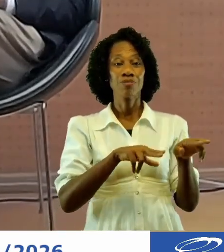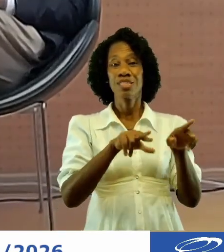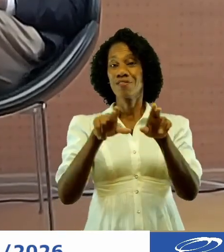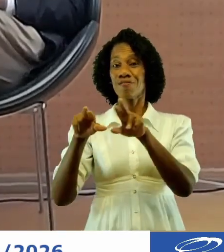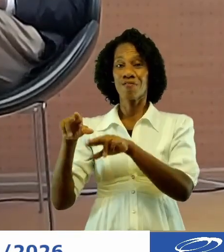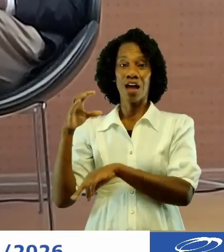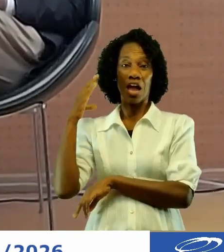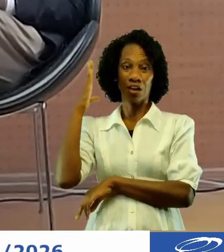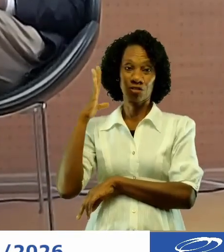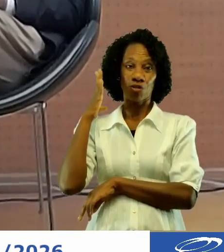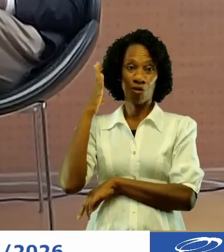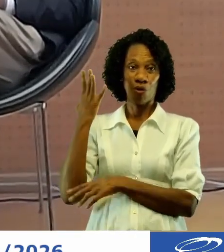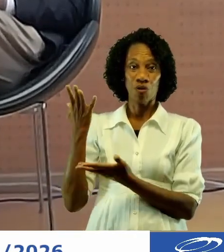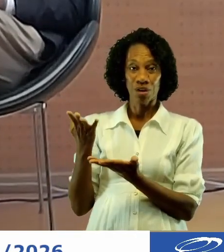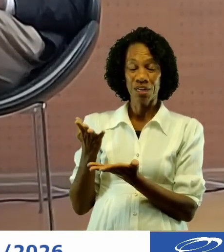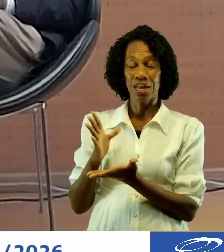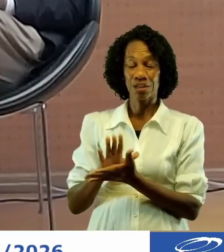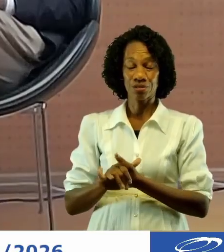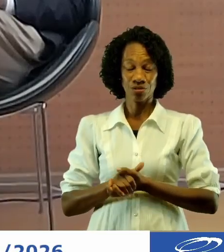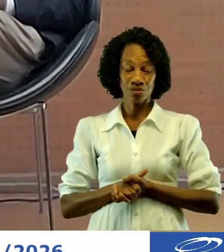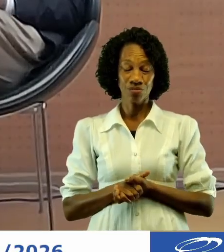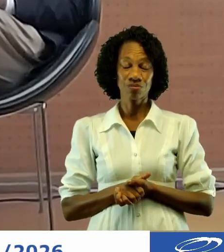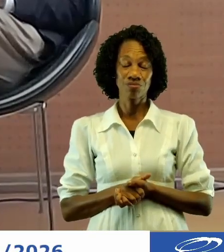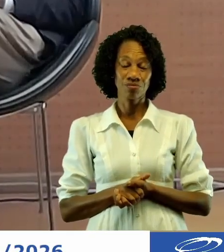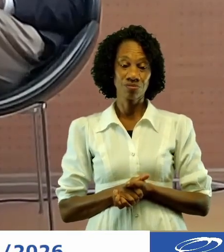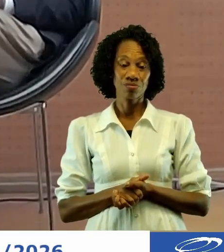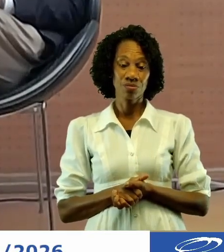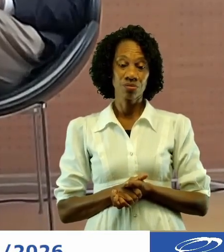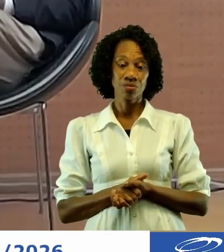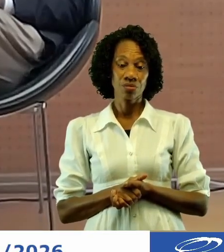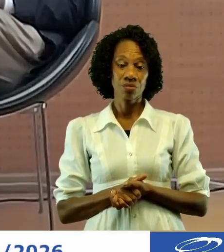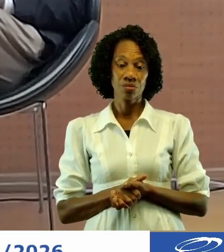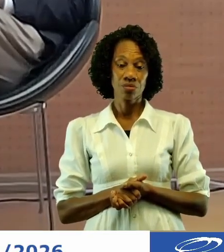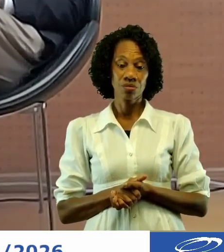the quinolone concentration above 50%